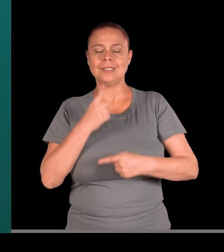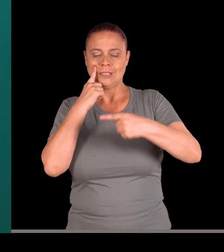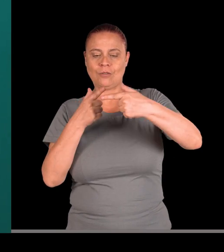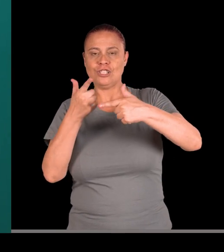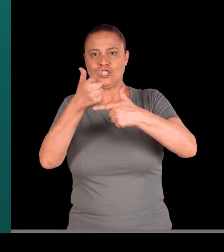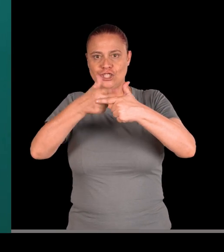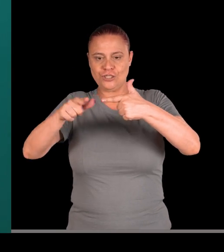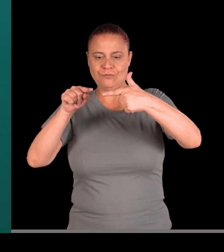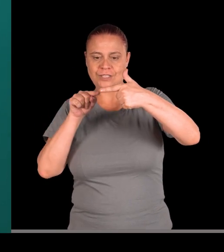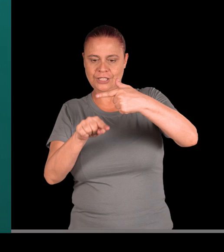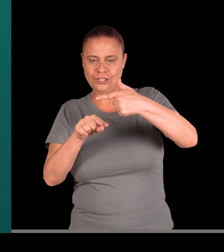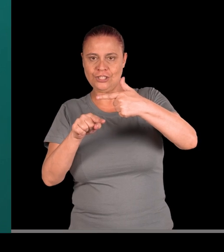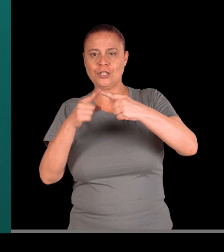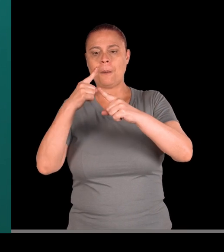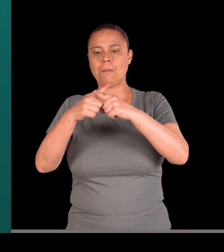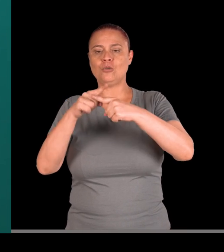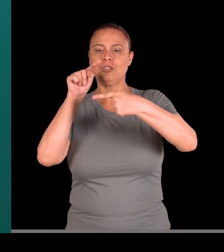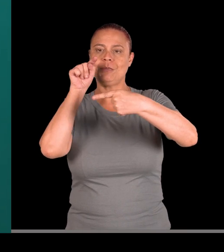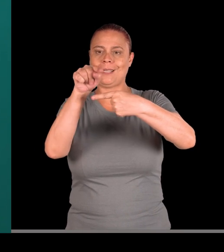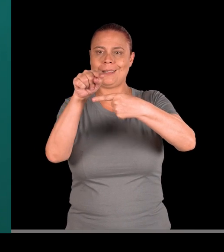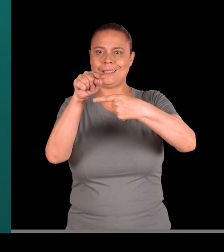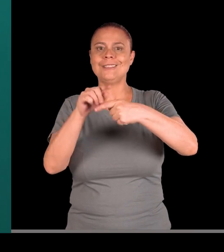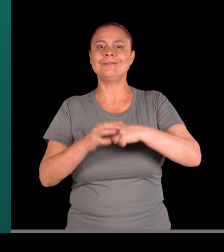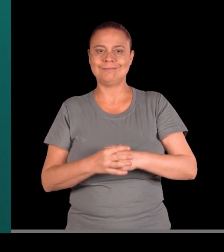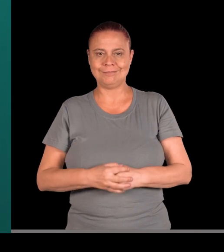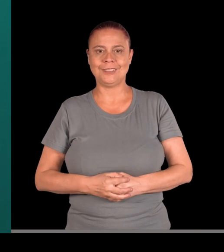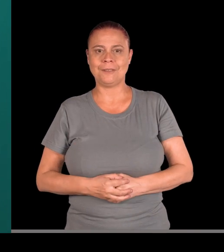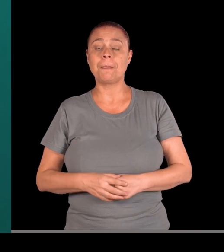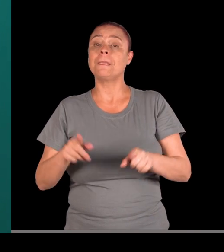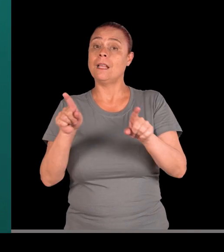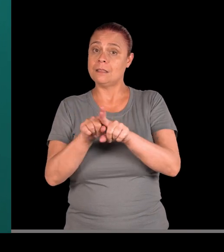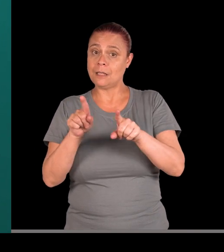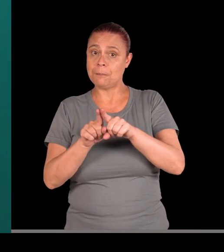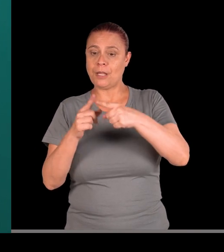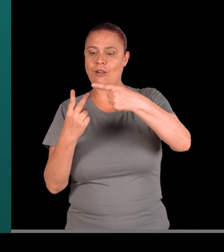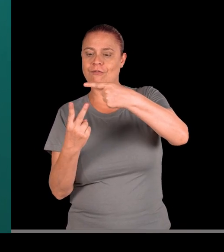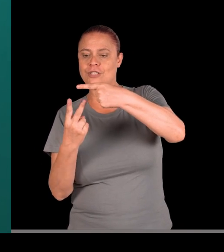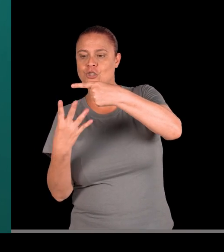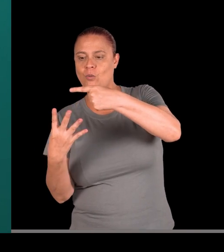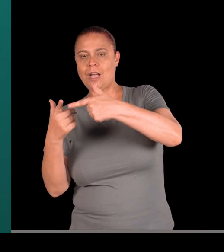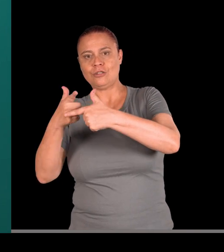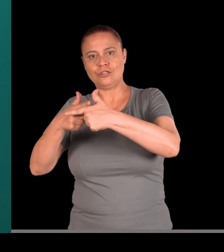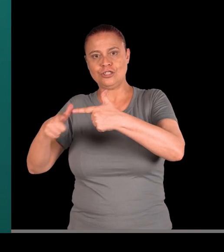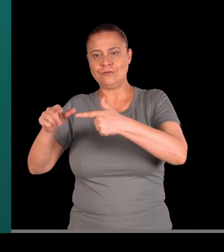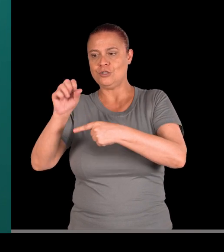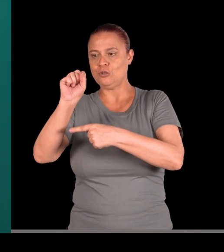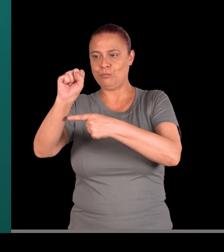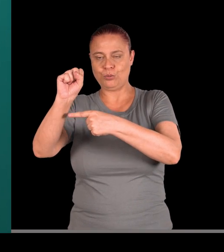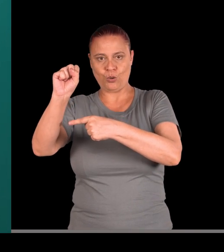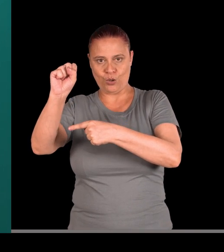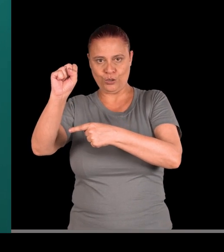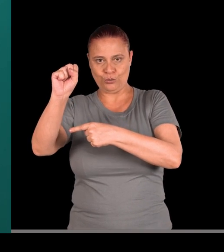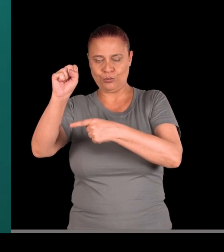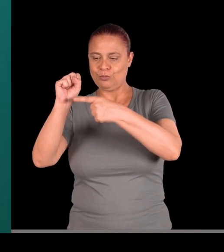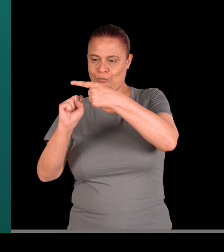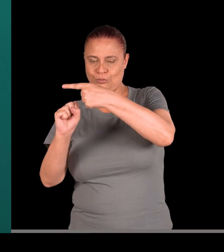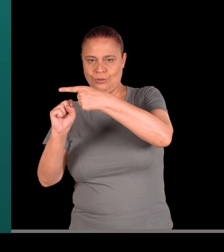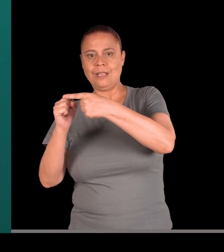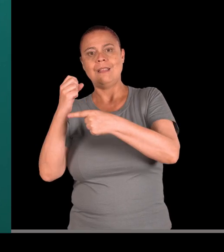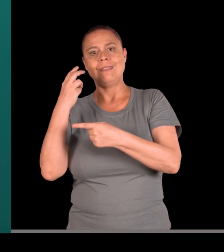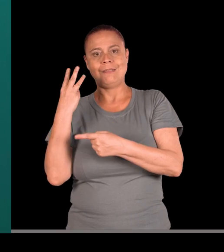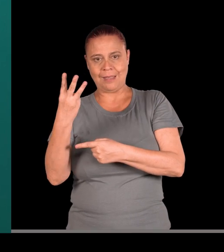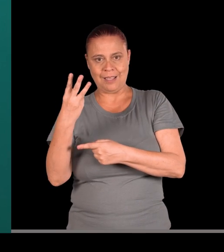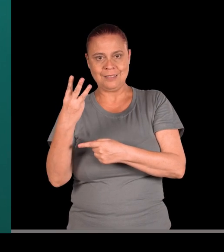olha, divide pelo de baixo e multiplica pelo de cima. Aqui também. 24 dividido por 8, 3. 3